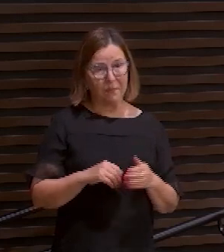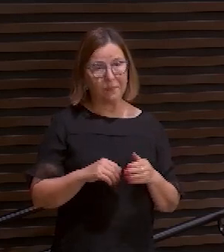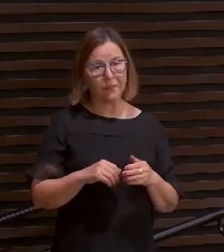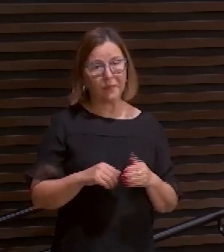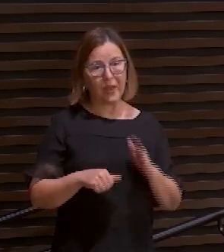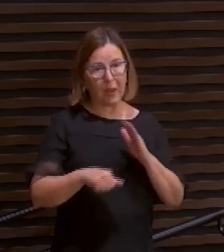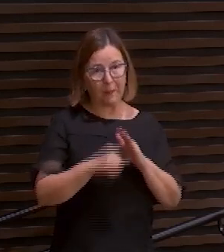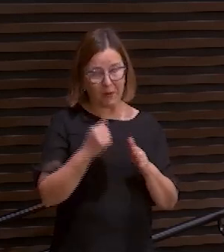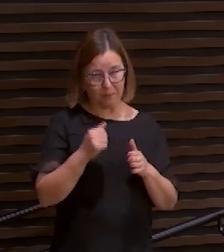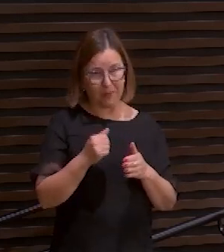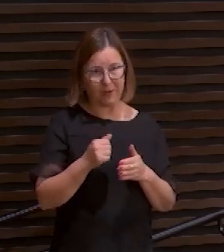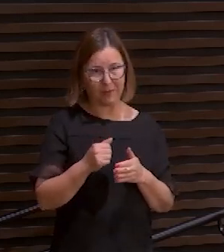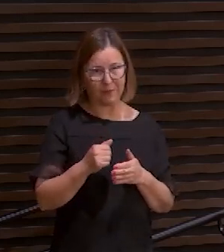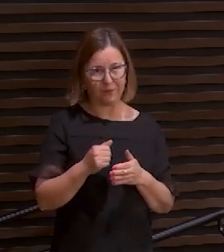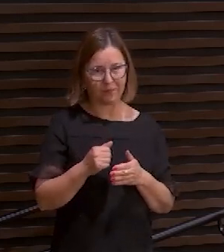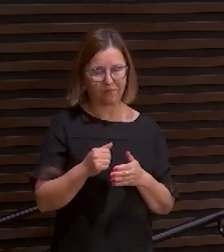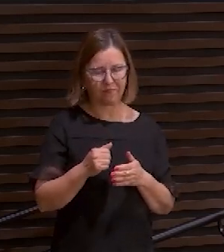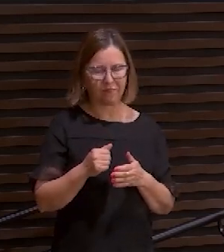coisa mais